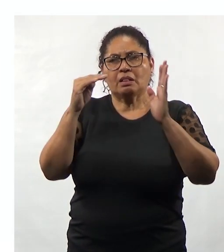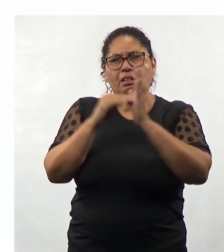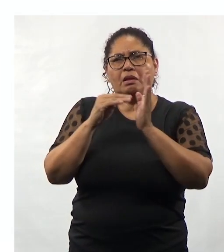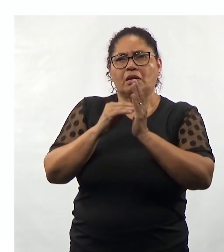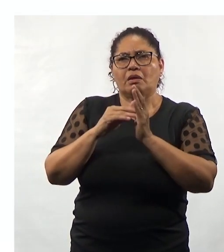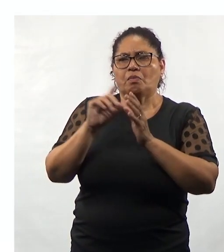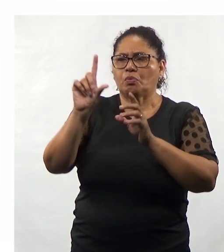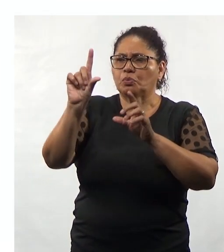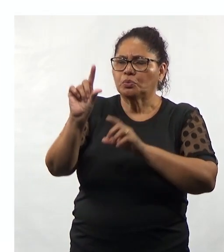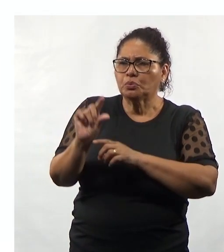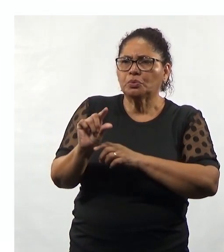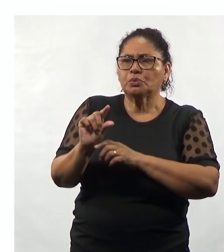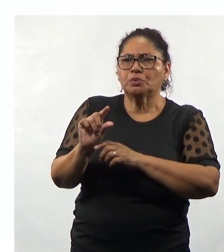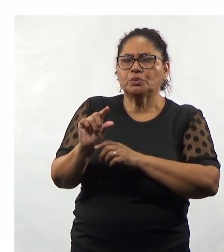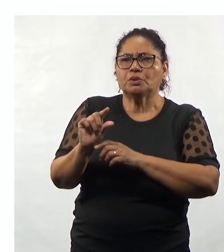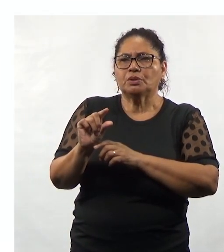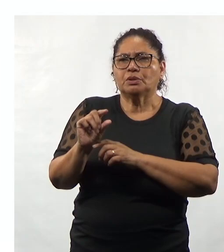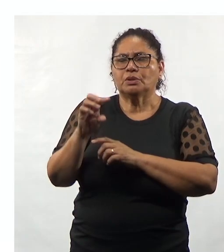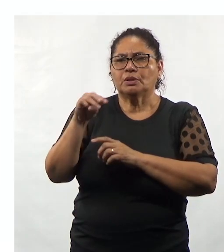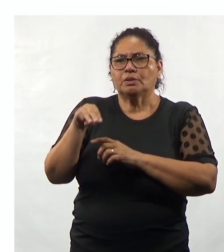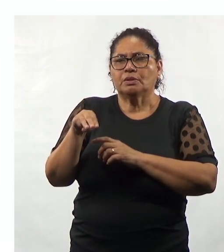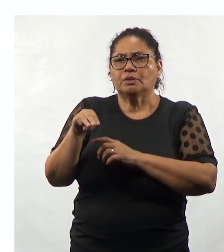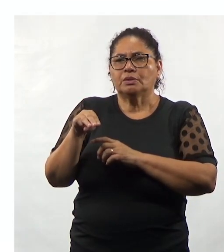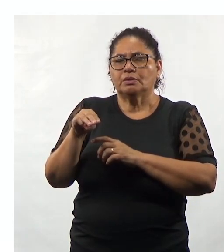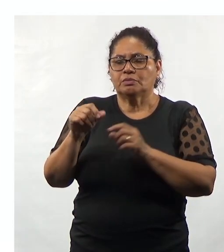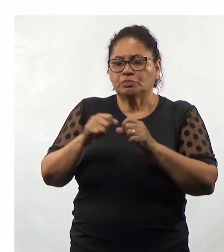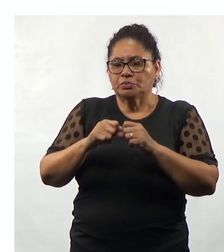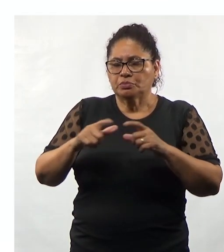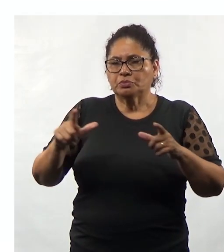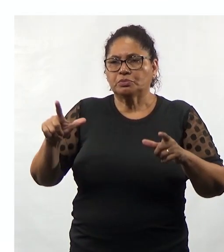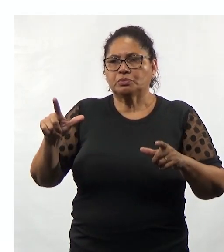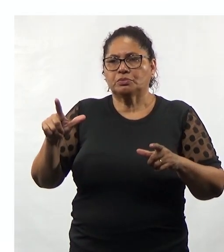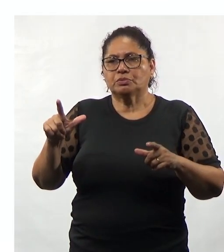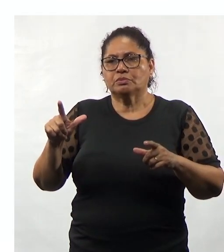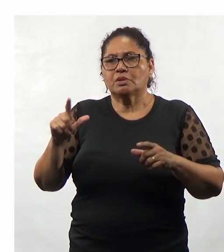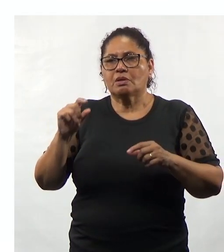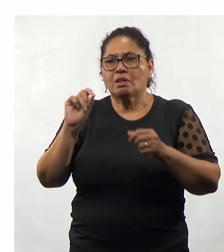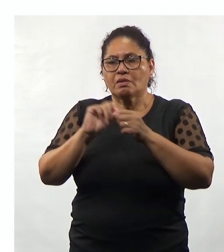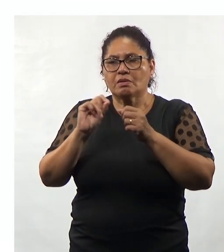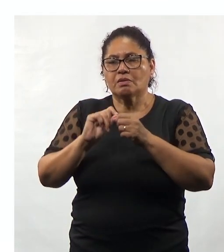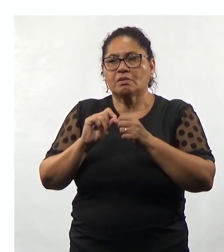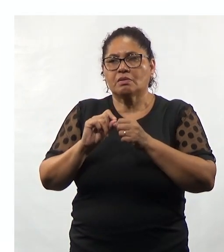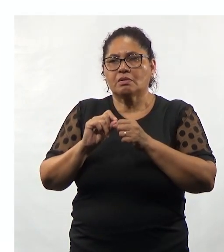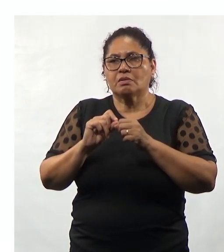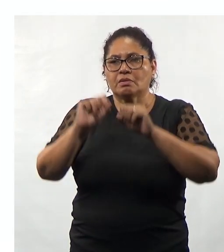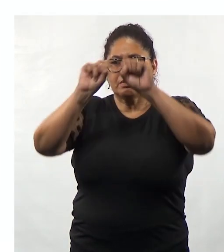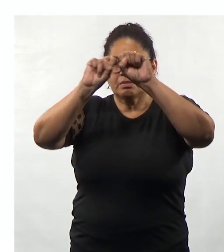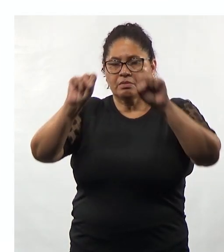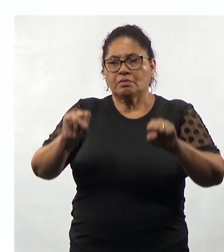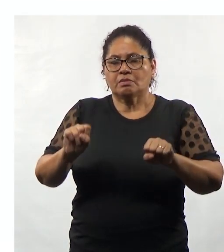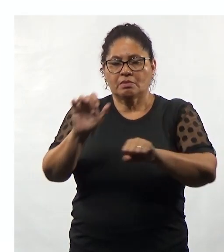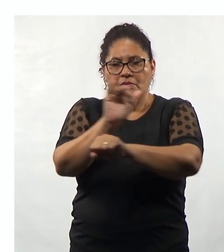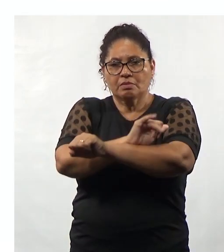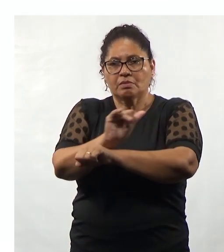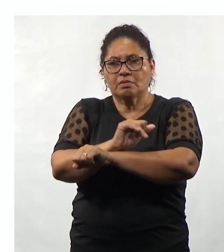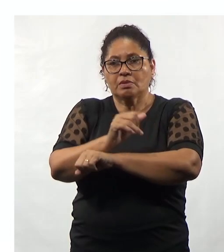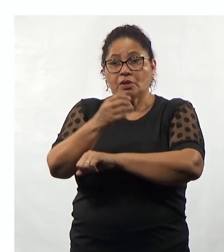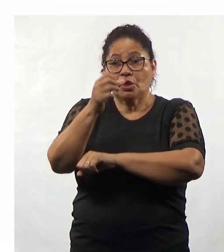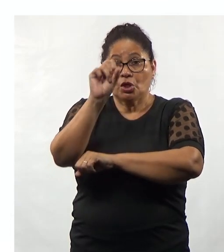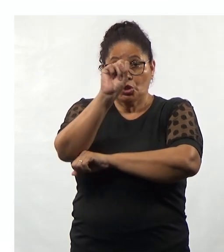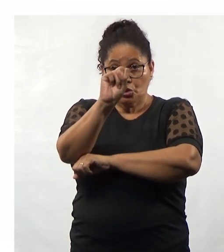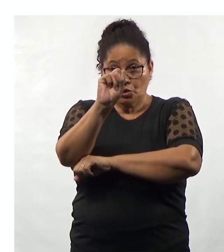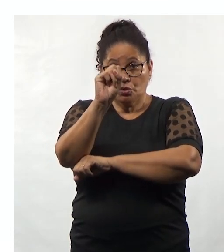período de médio, de curto, médio, né? E longo prazo, né? Que está delineado no seu mapa estratégico. Então,